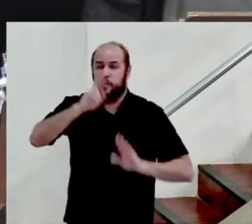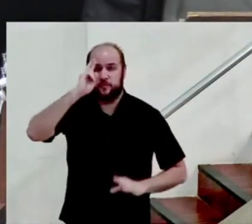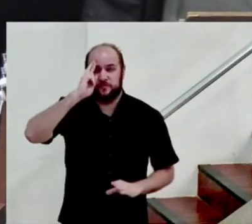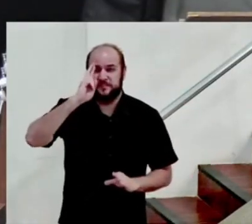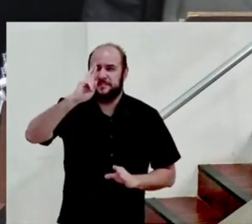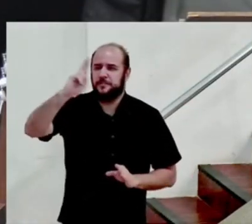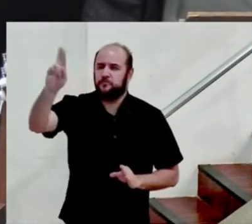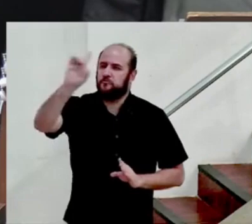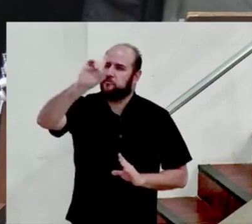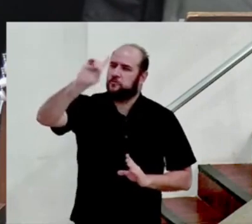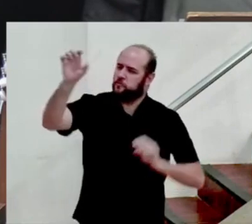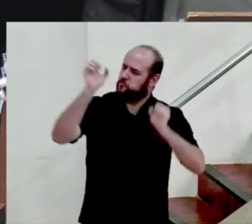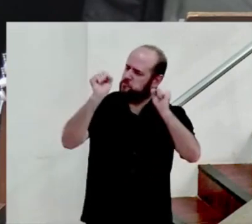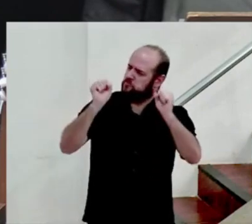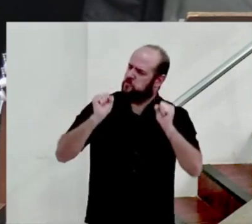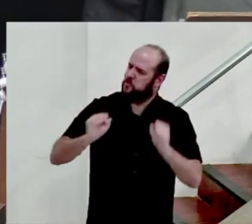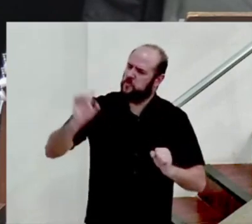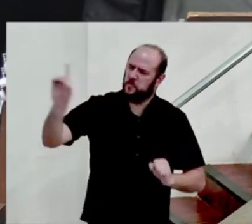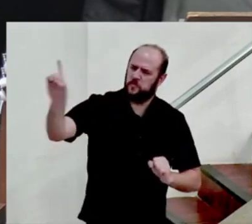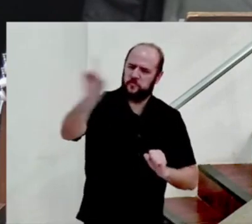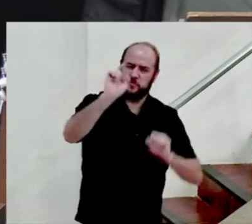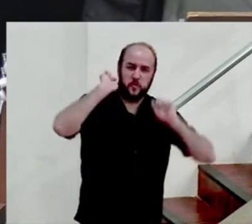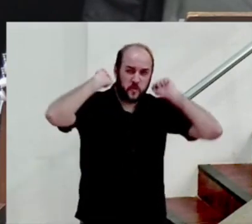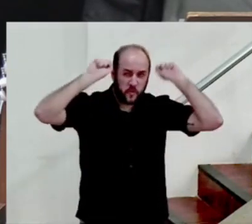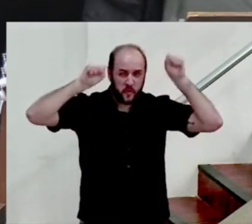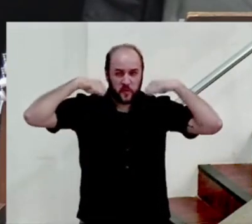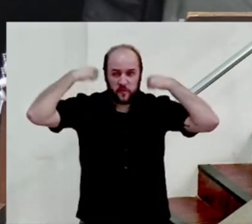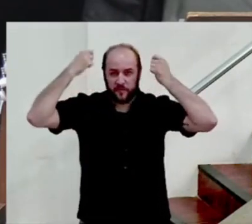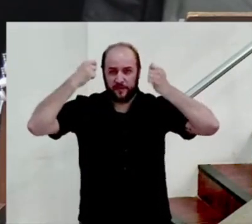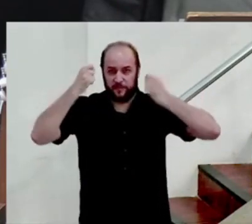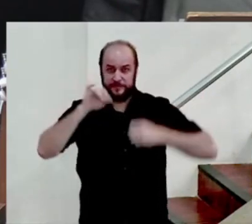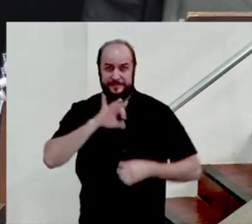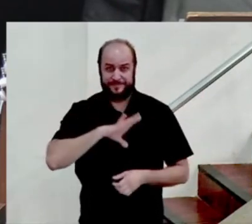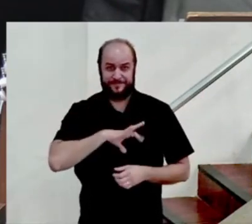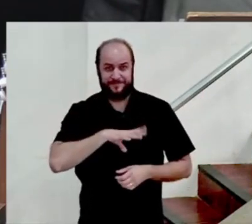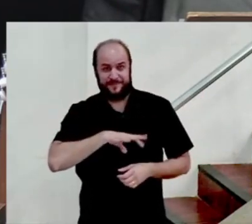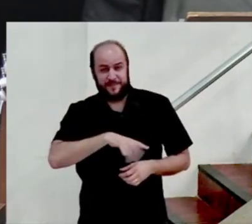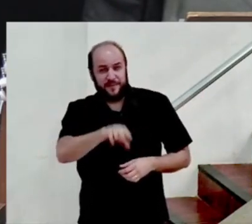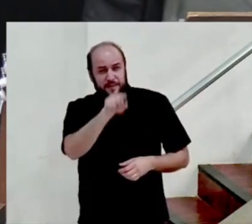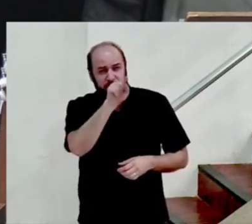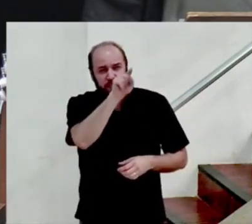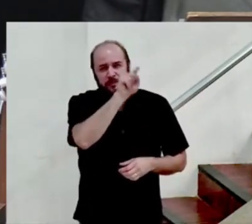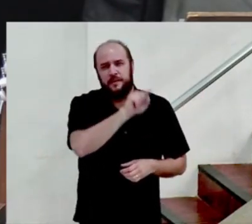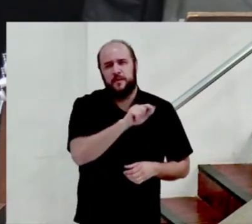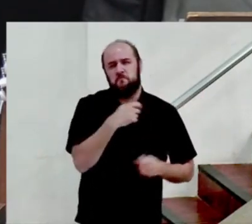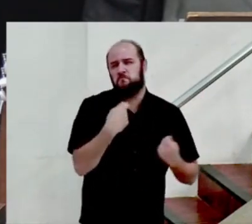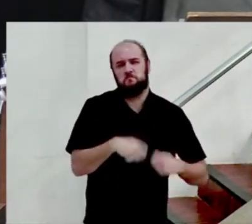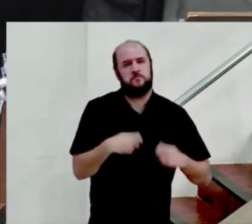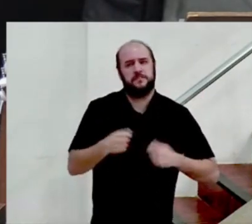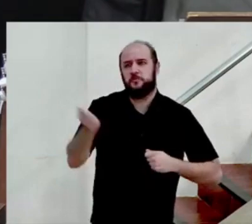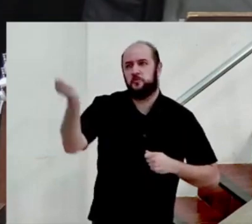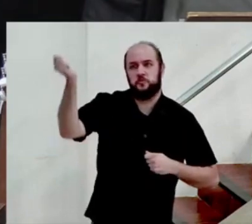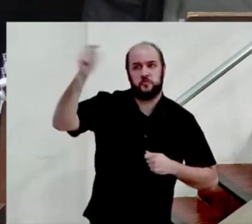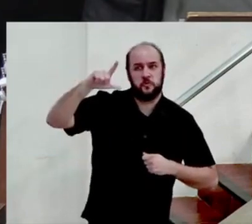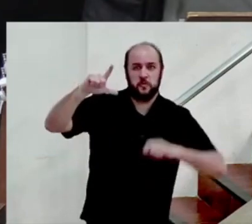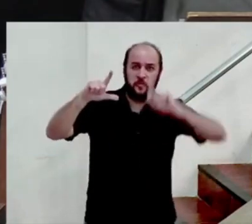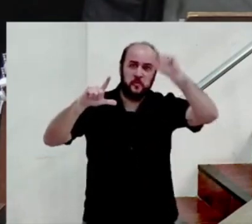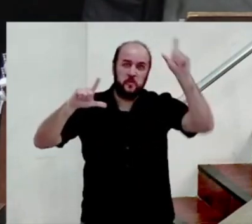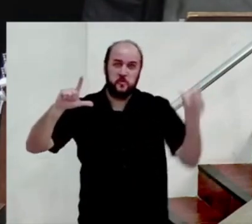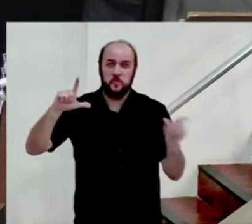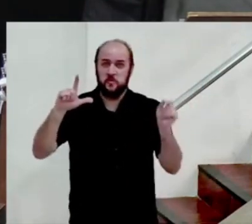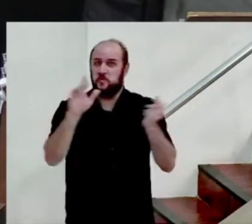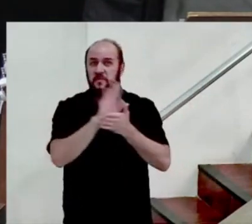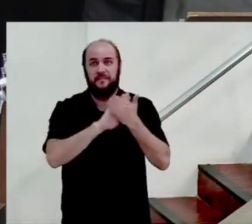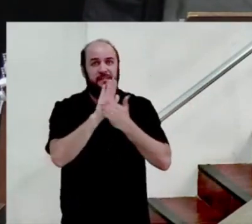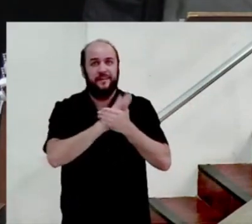Deus Todo-Poderoso e o Cordeiro. A cidade, curiosamente, não precisa nem do sol e nem da lua. Assim